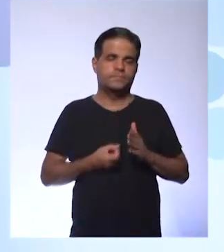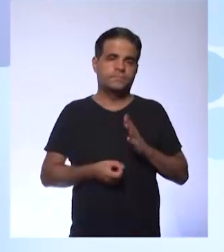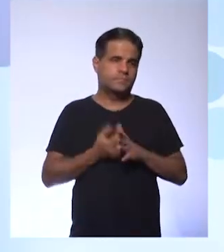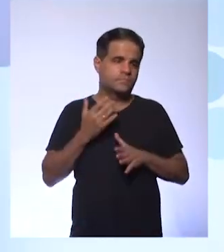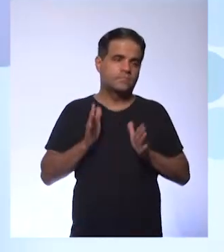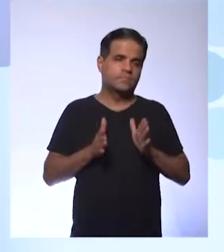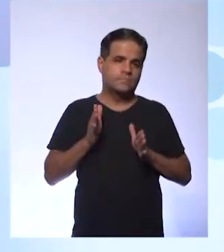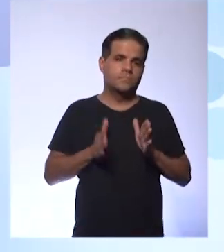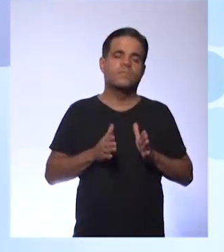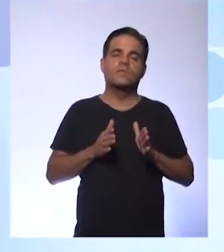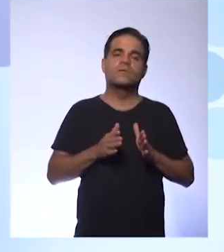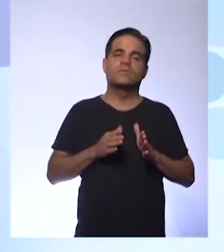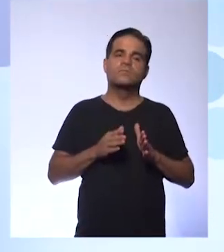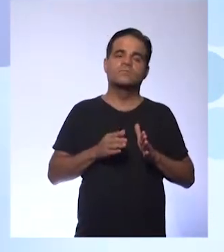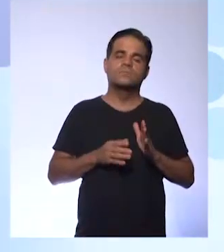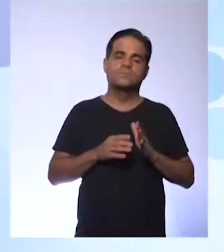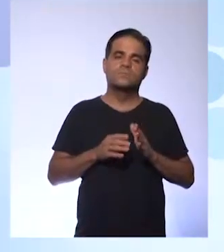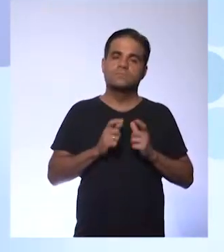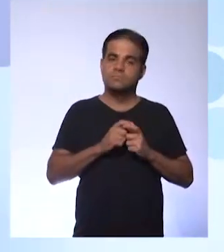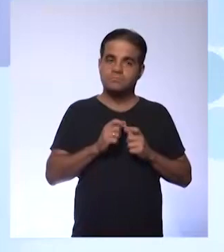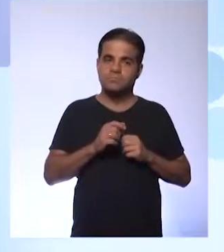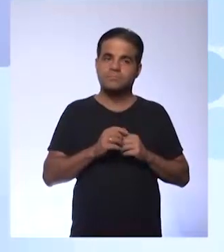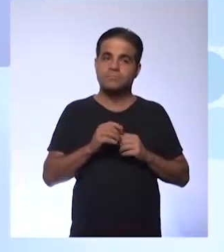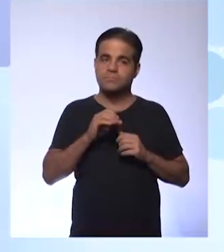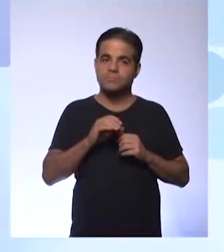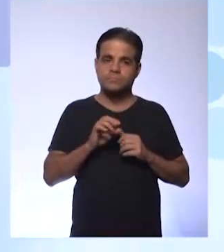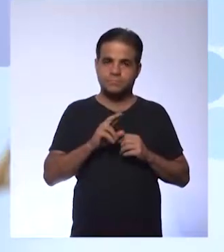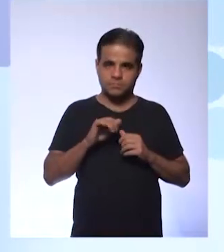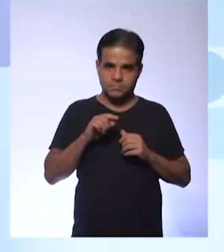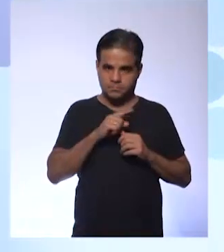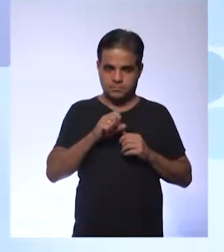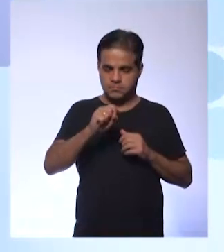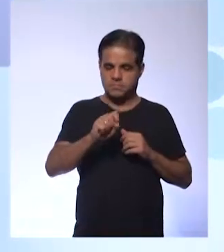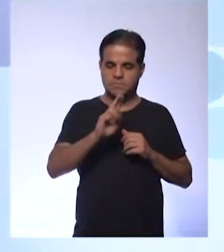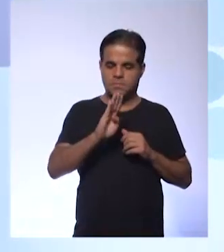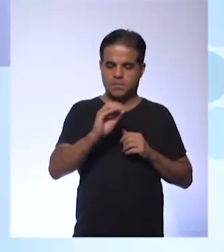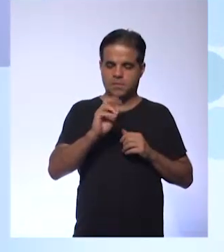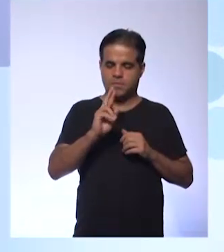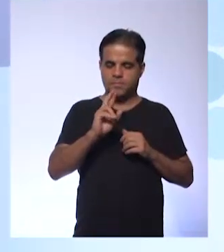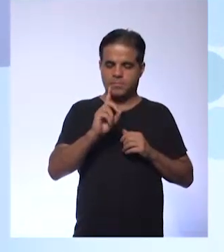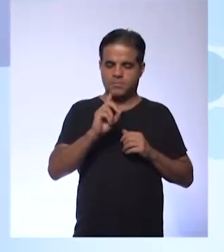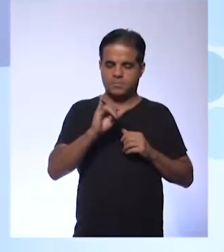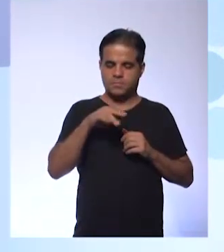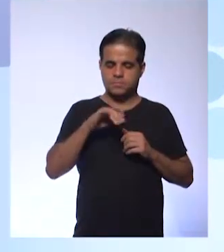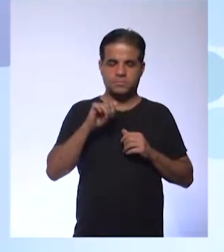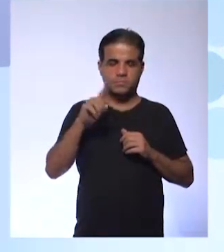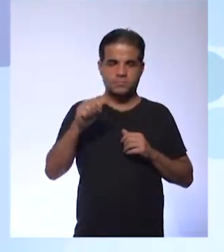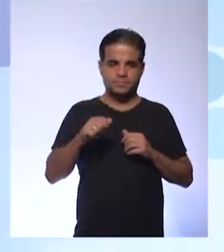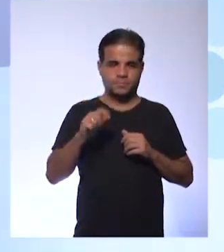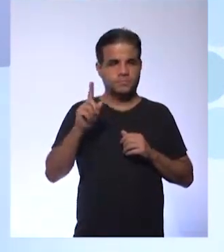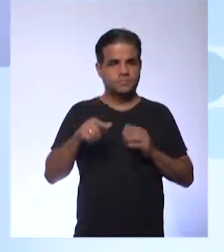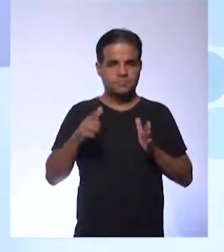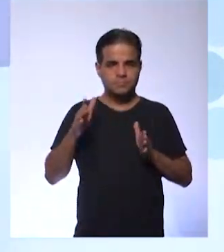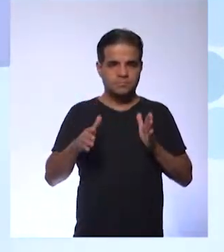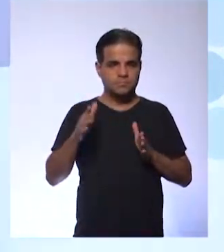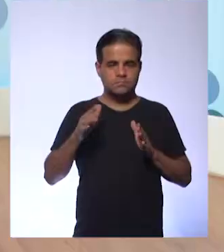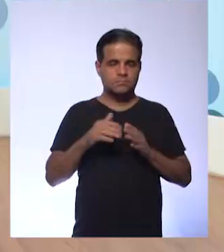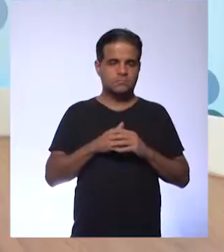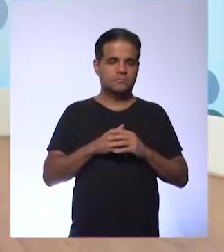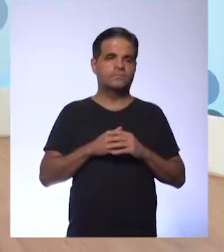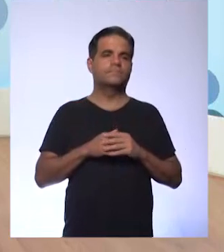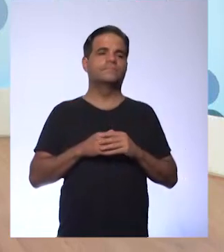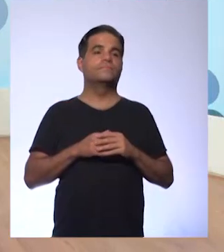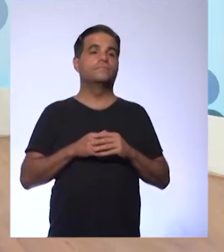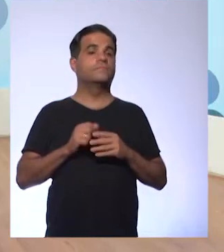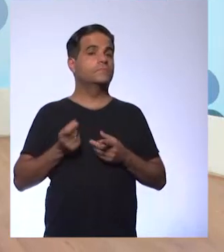período composto por oração, orações subordinadas. E ali é temporal. Vem aqui, gente, peraí, vou